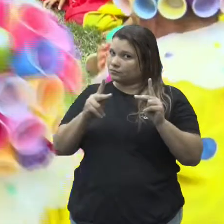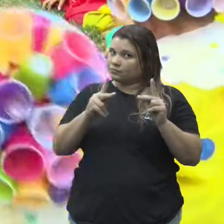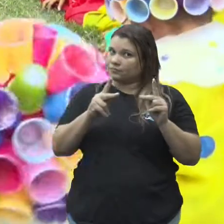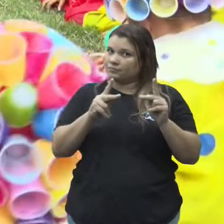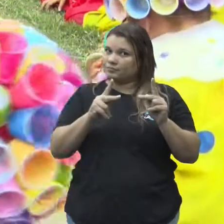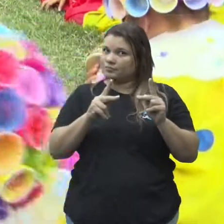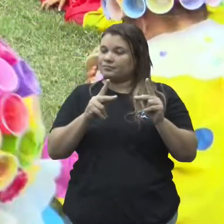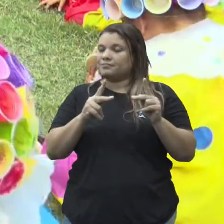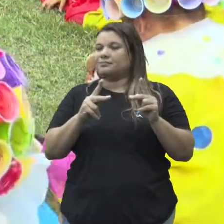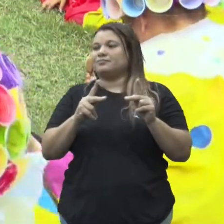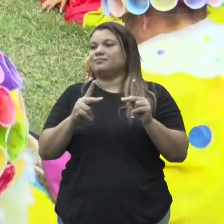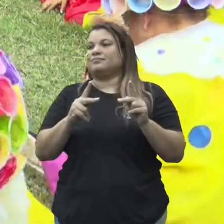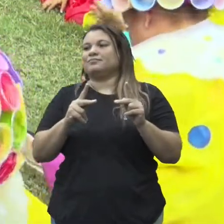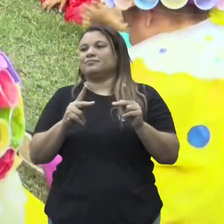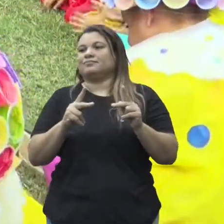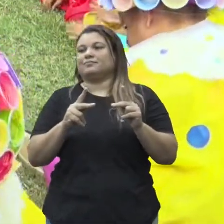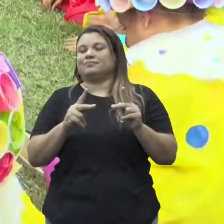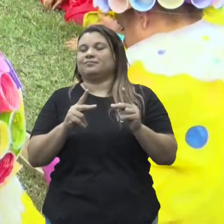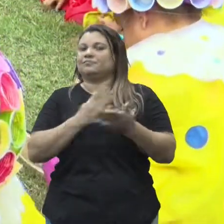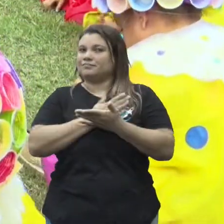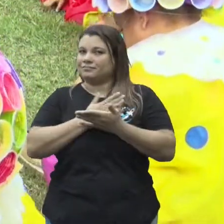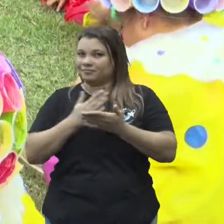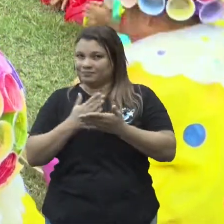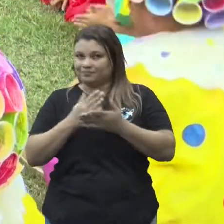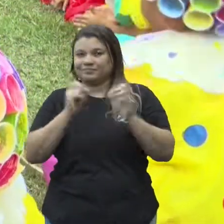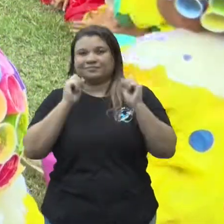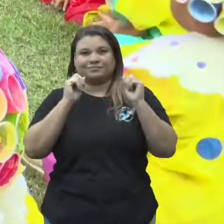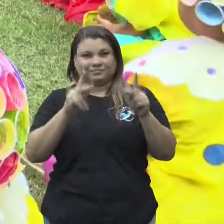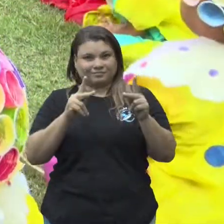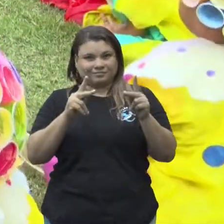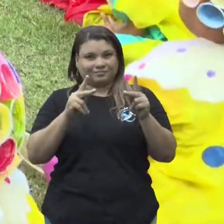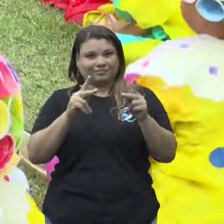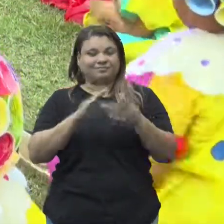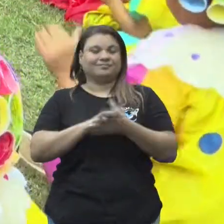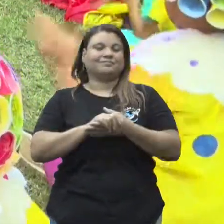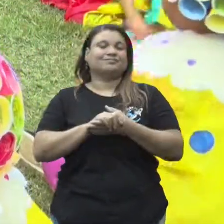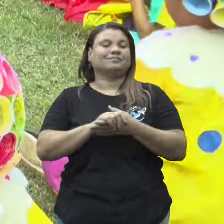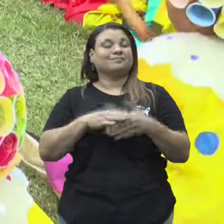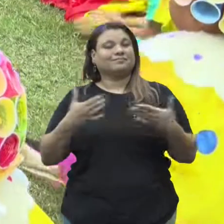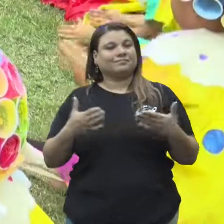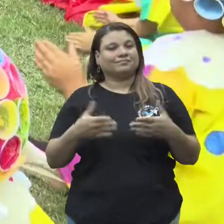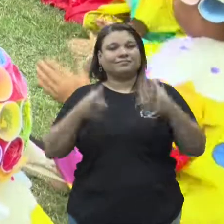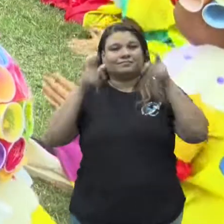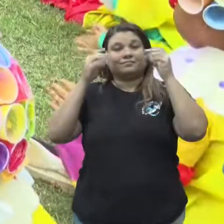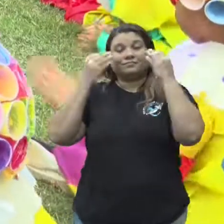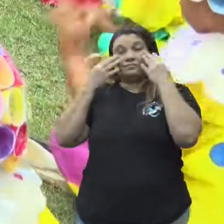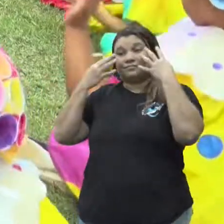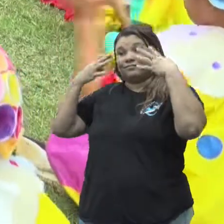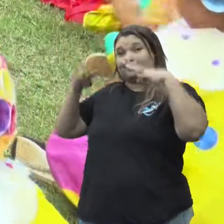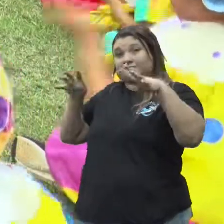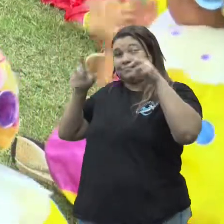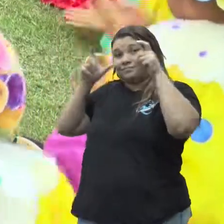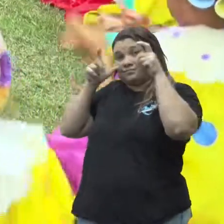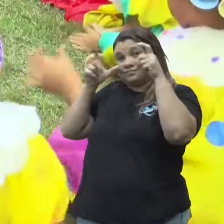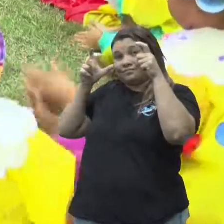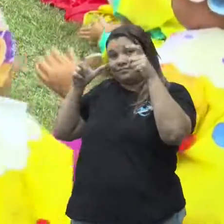Só fruta. Vamos lá? Então vamos. Atenção. Concentração.